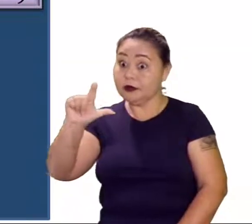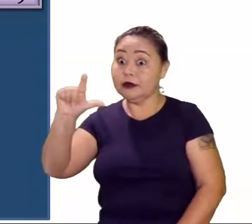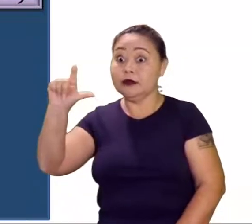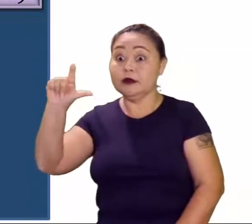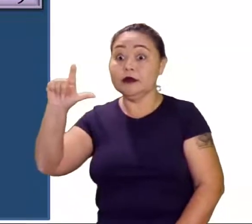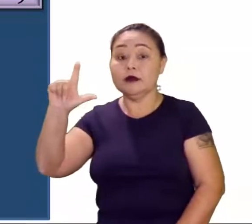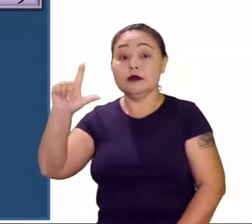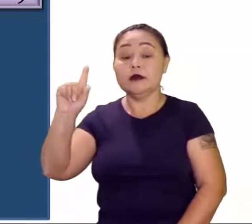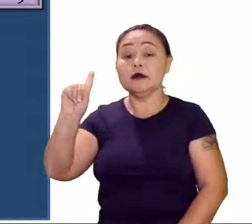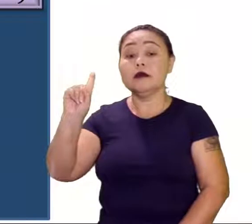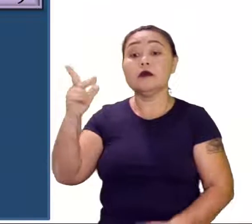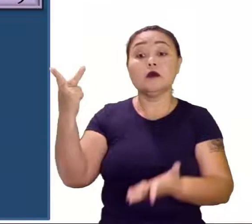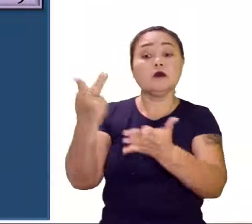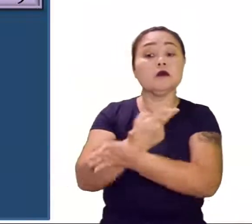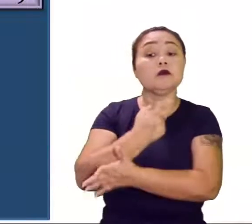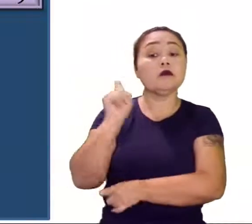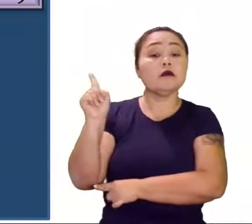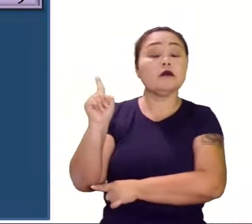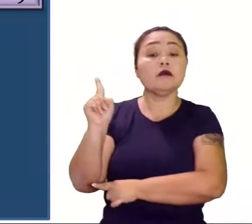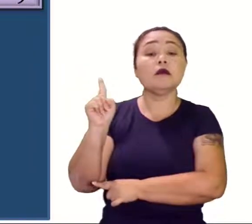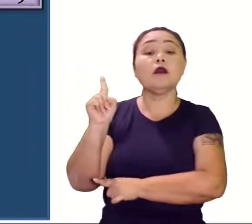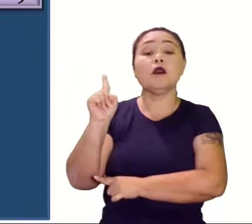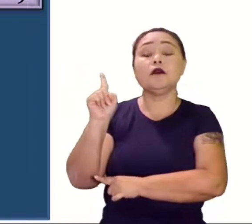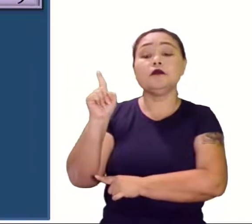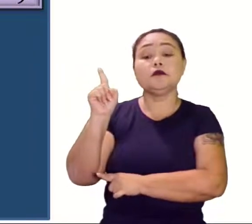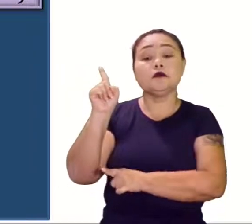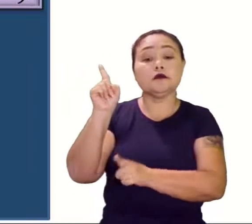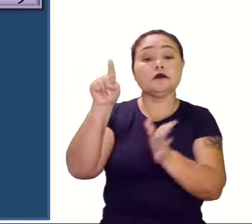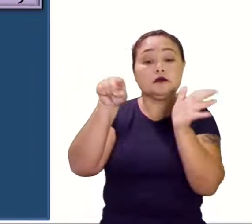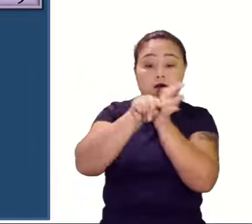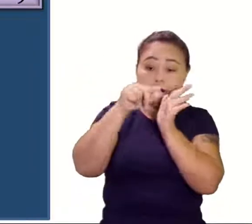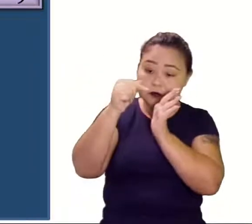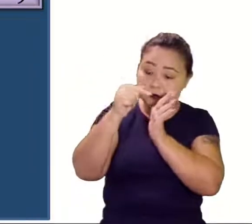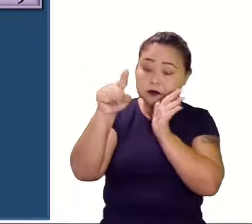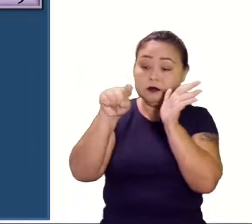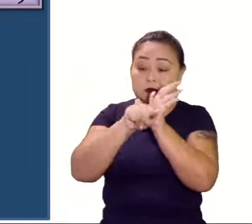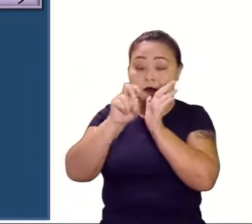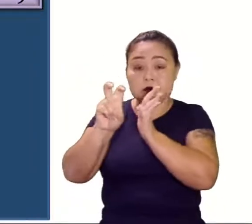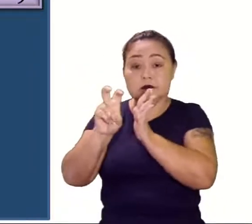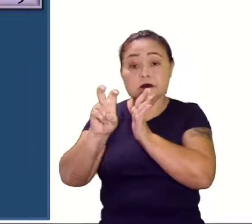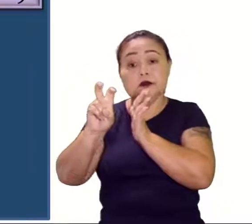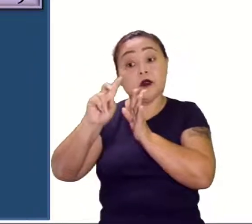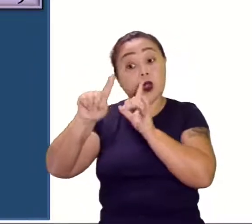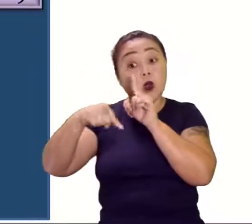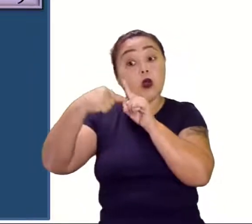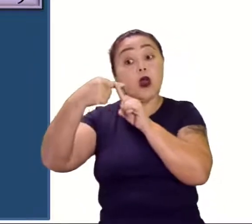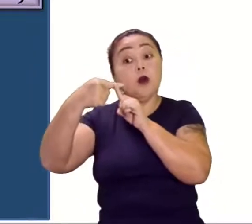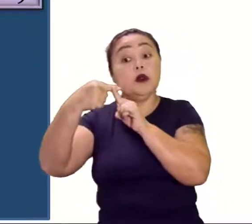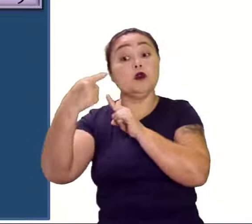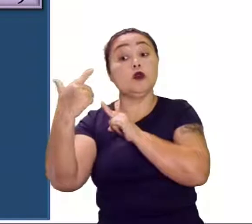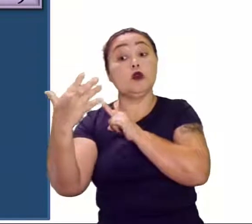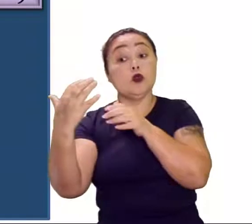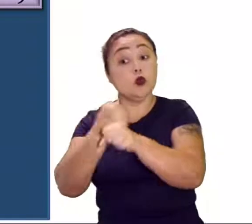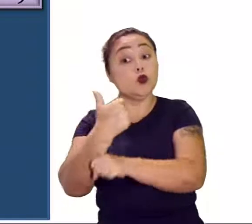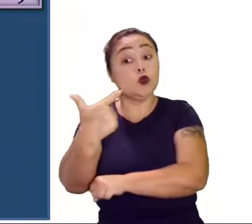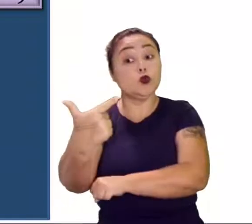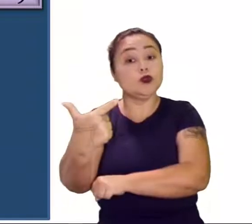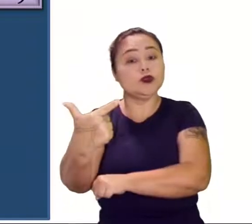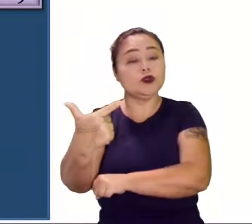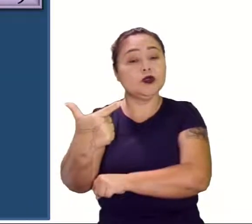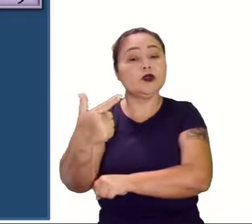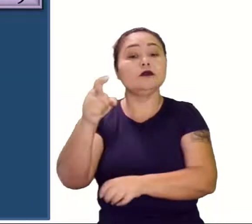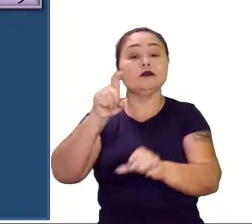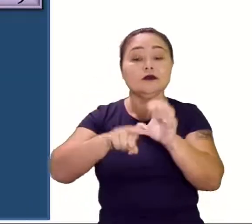crescente, né? Olha aí, o que está acontecendo aqui, ó? Quando do -7 para o -5, o que aconteceu? Aumentou 2. Somou 2, né? Porque eu